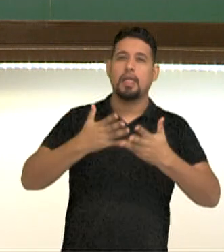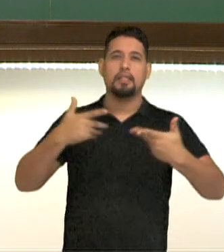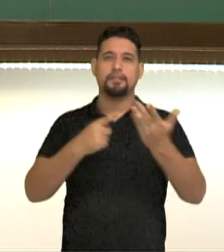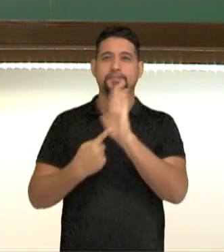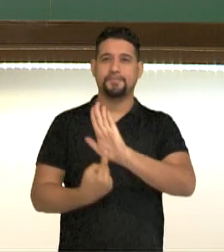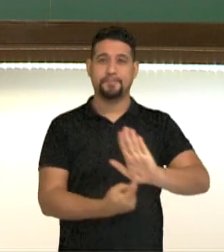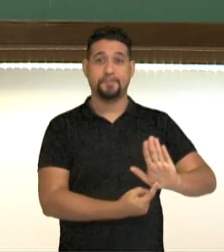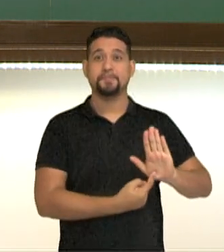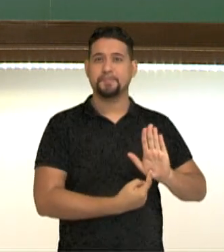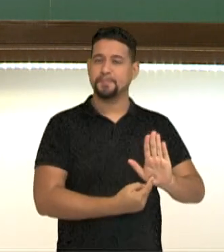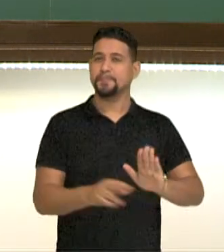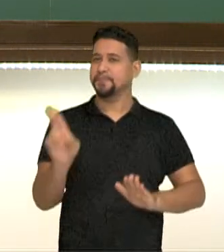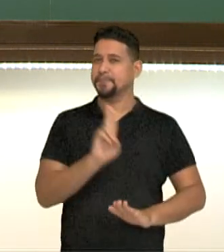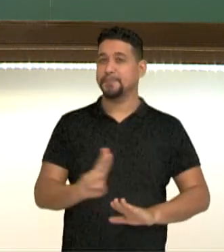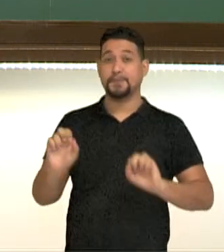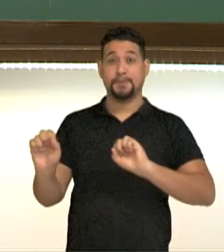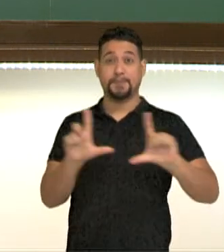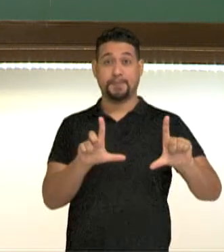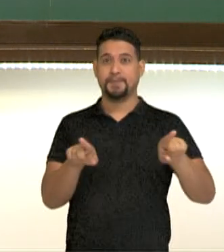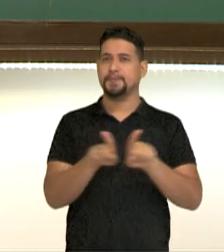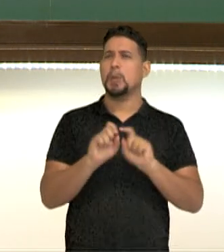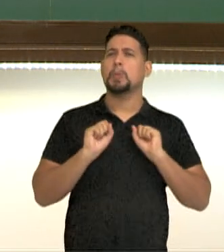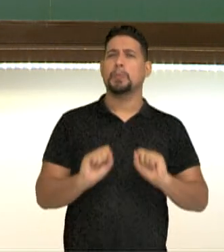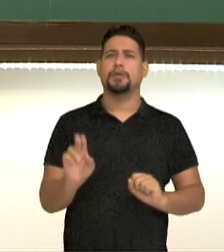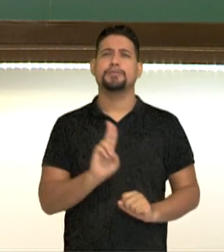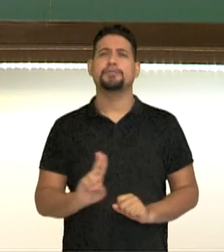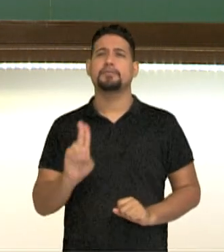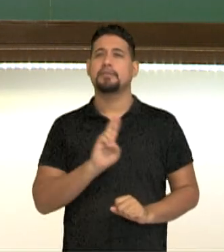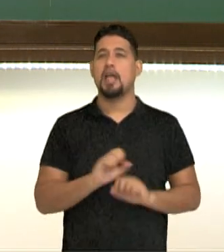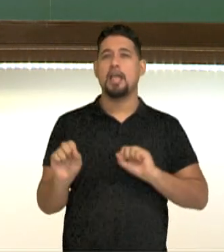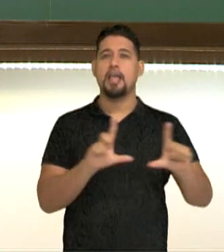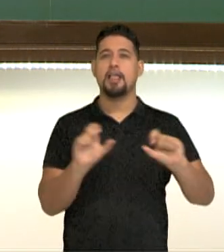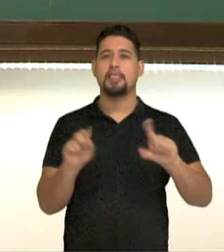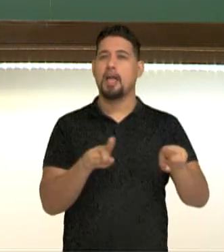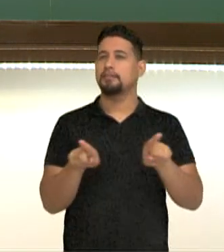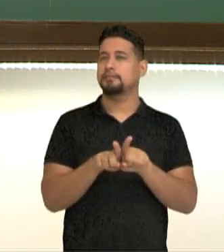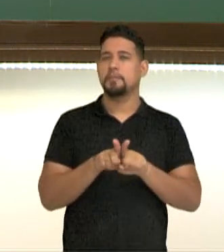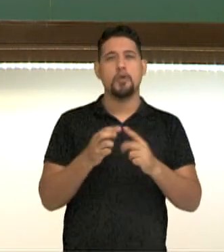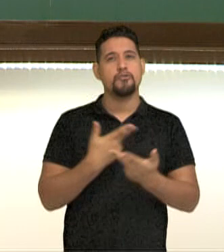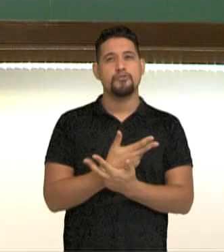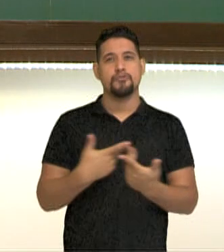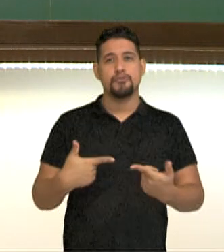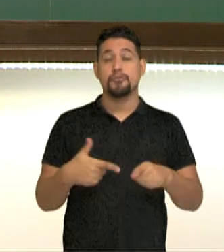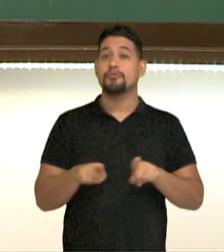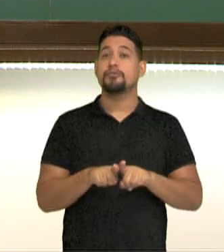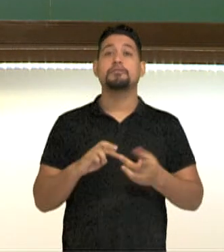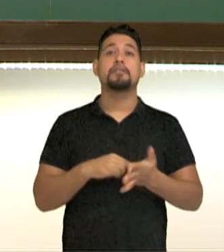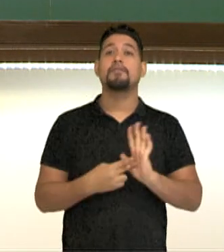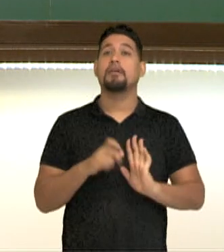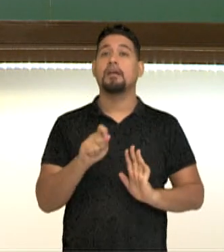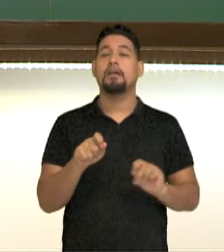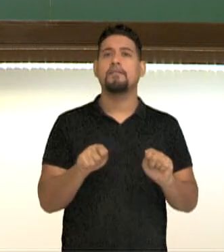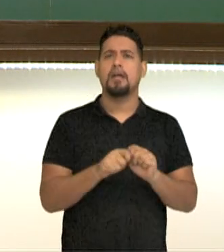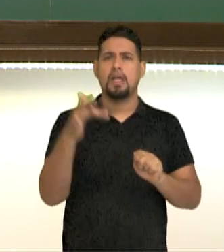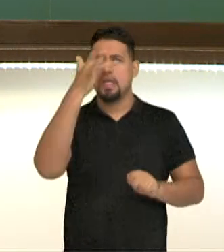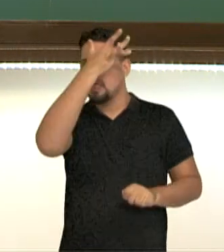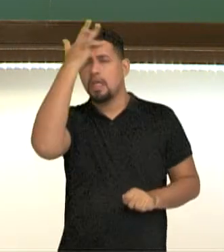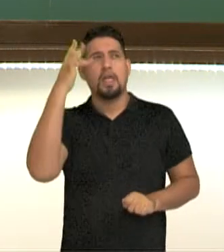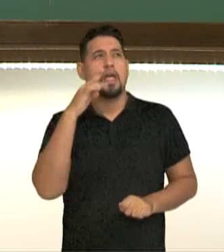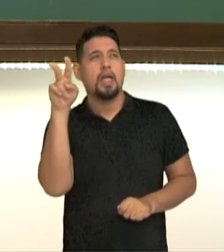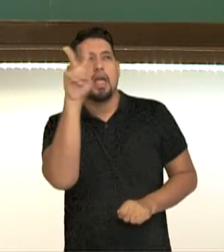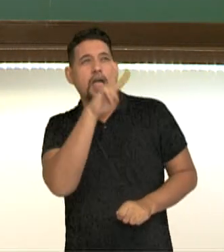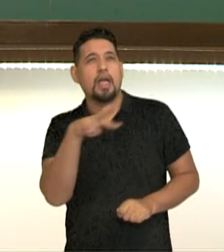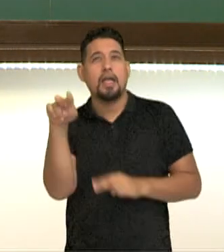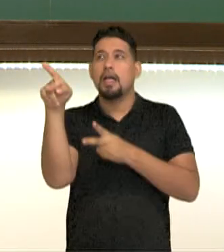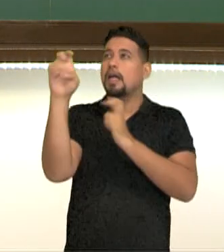apresentação, ou seja, utilize imagens, você pode utilizar slides, cartazes, e isso tudo vai fazer com que o público olhe